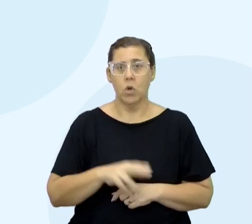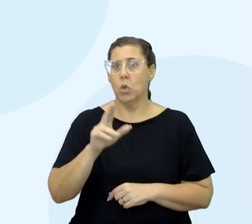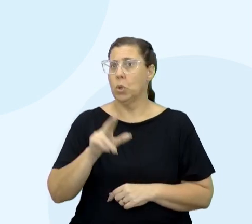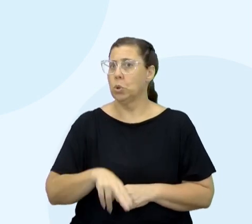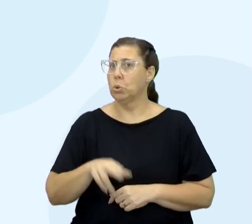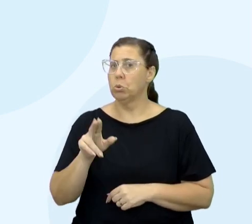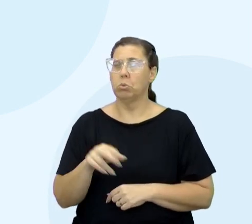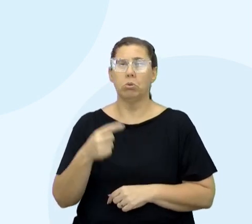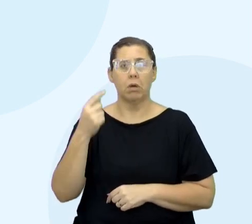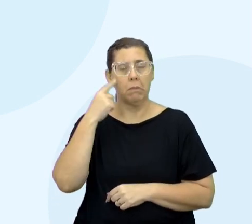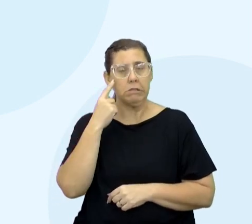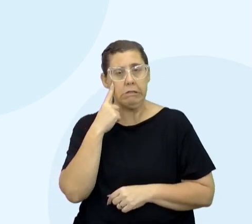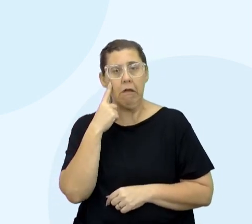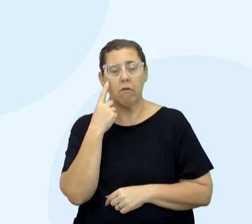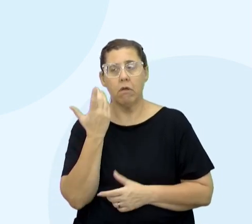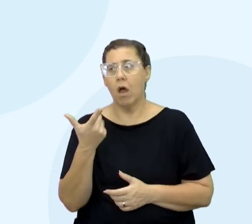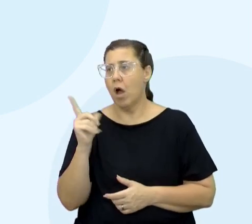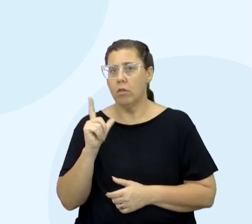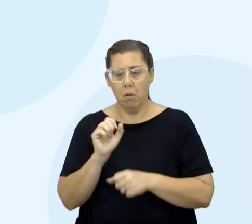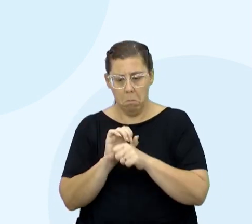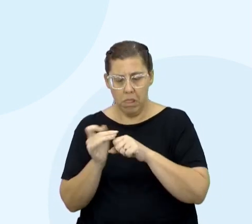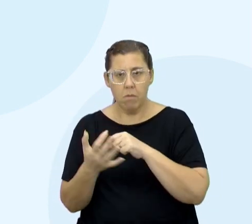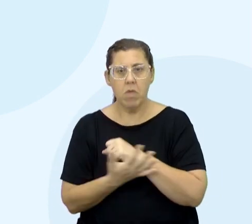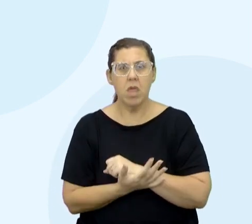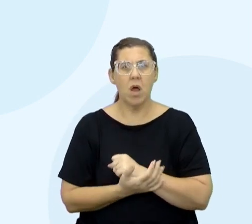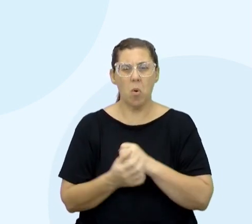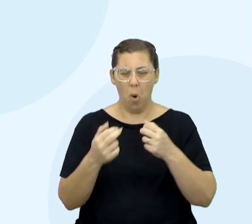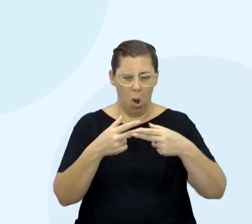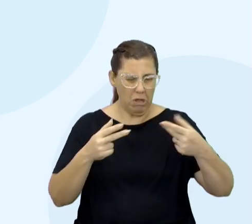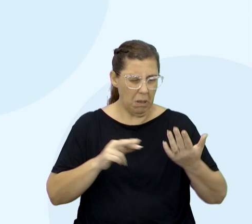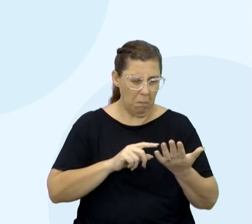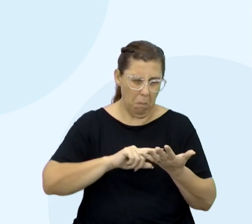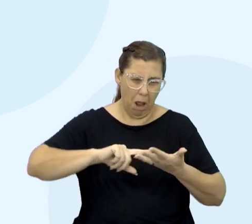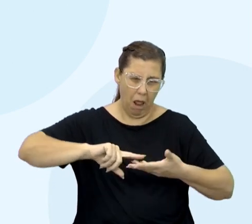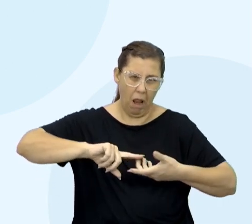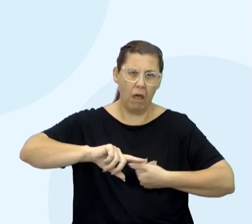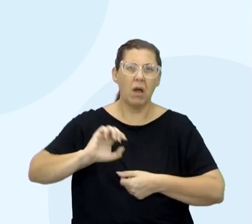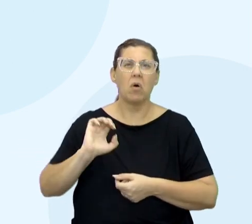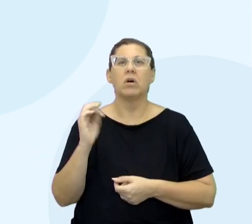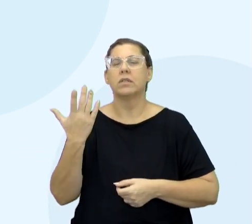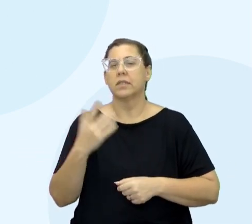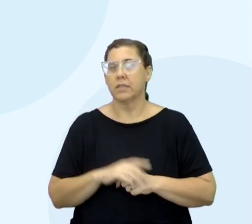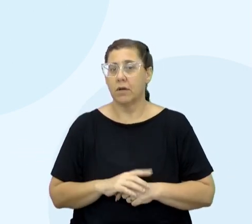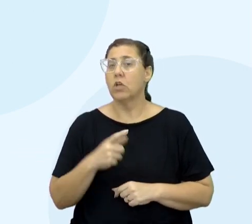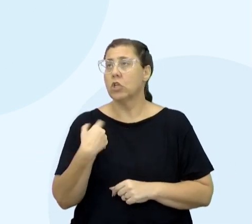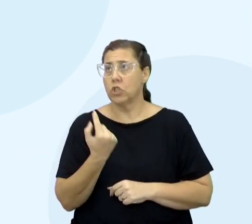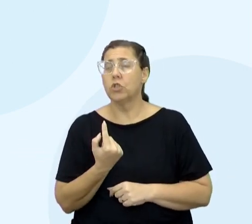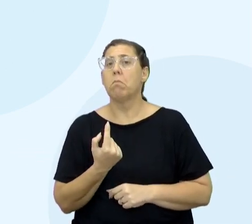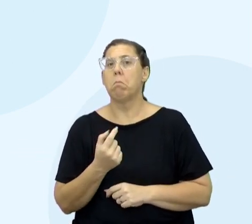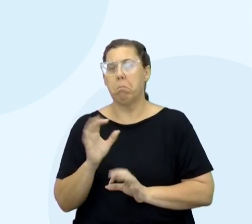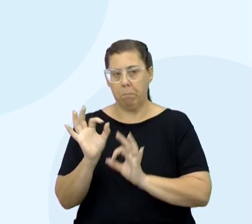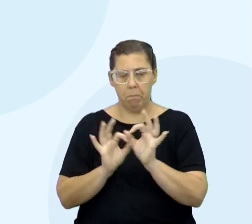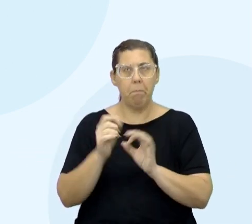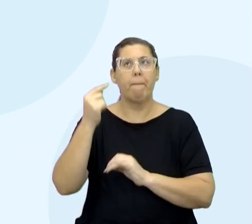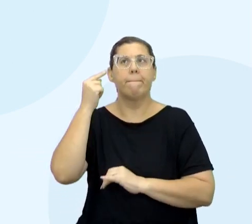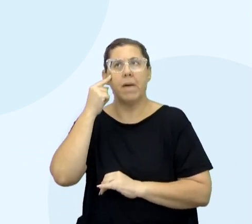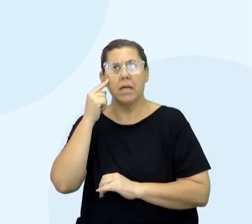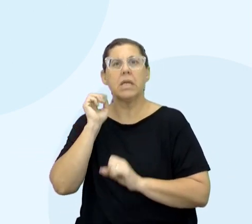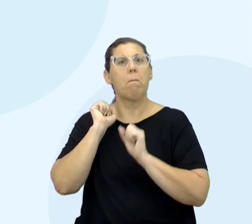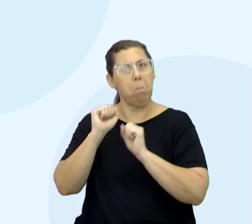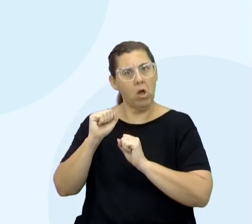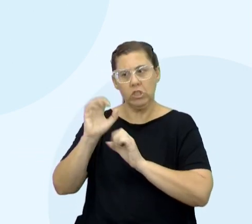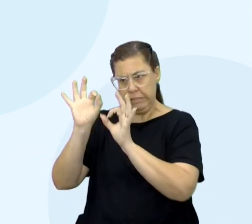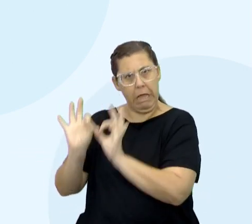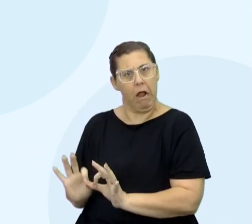passando numa pandemia. Então, essa projeção a gente projeta, porém ela pode ser um sucesso